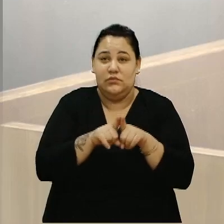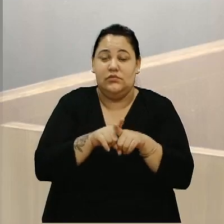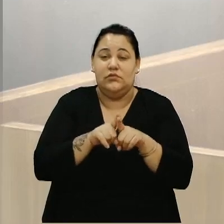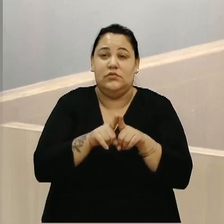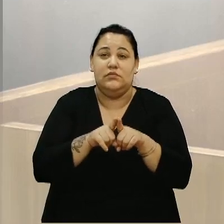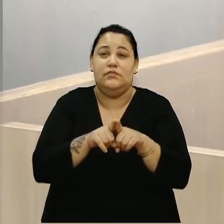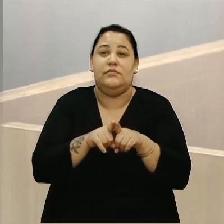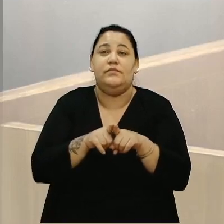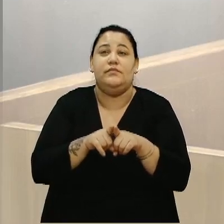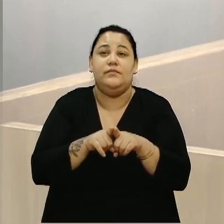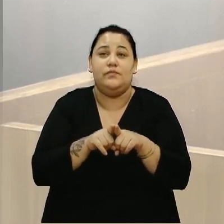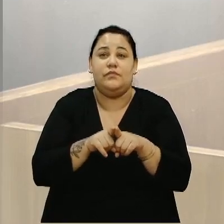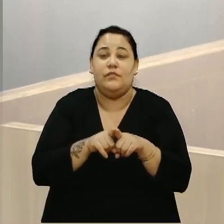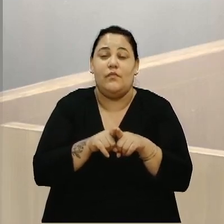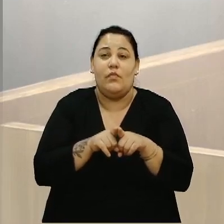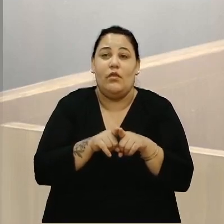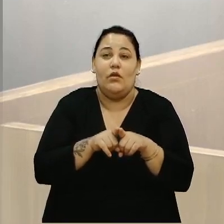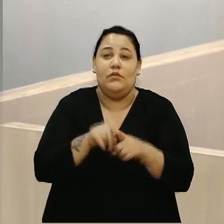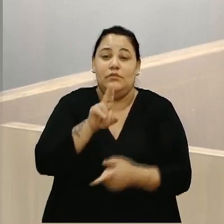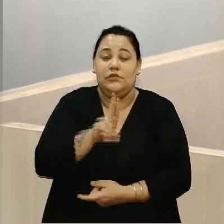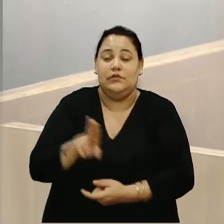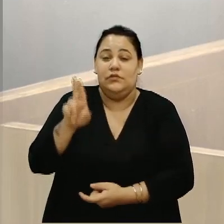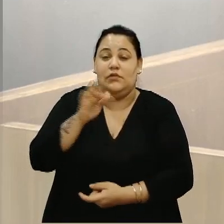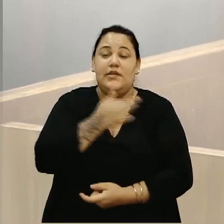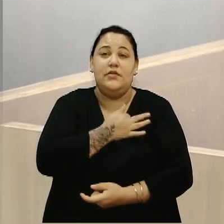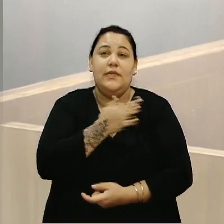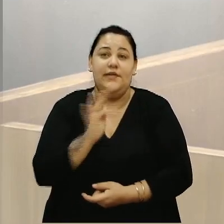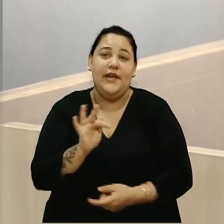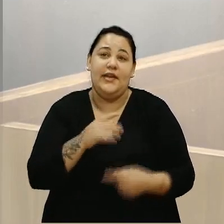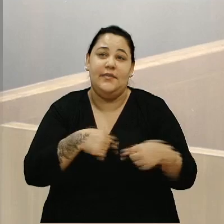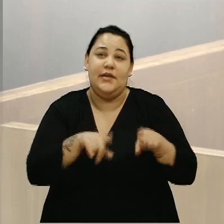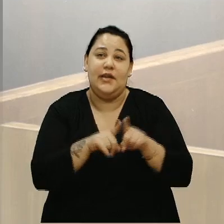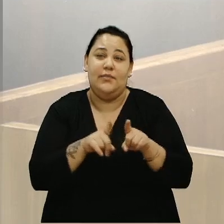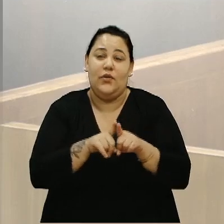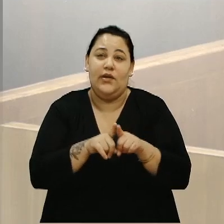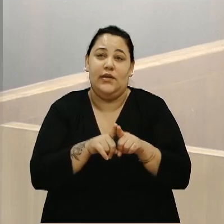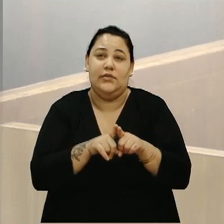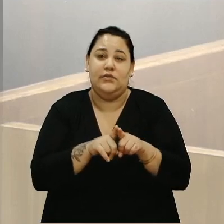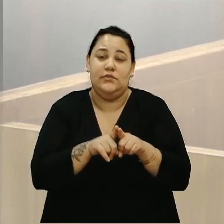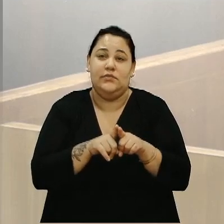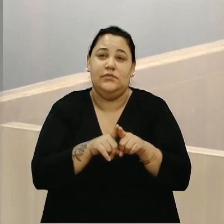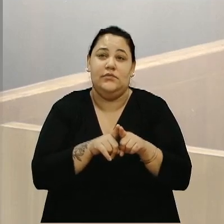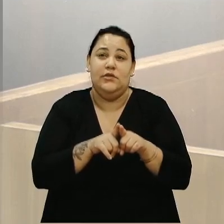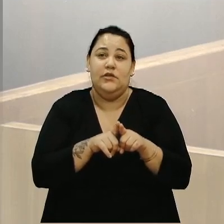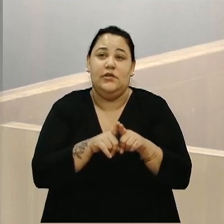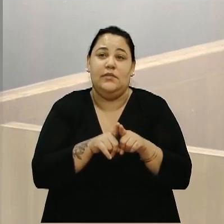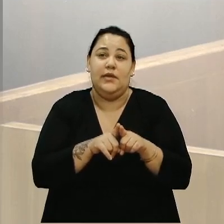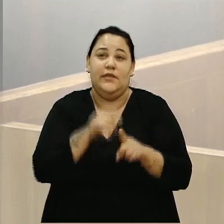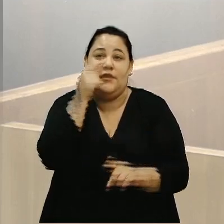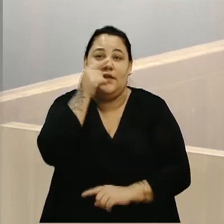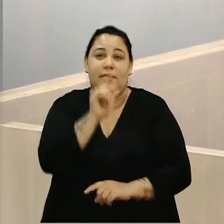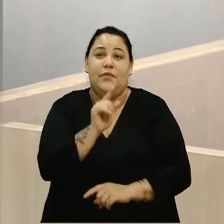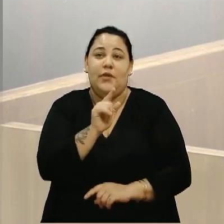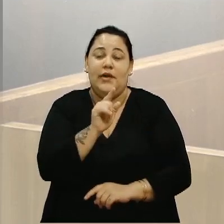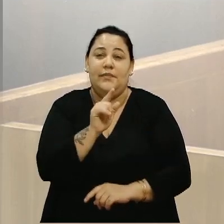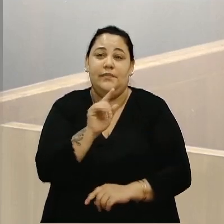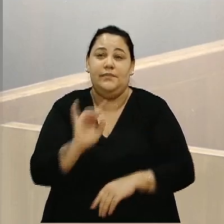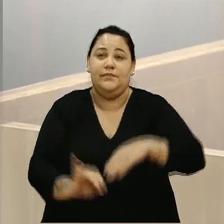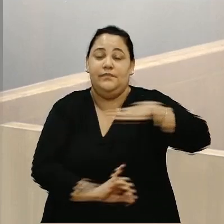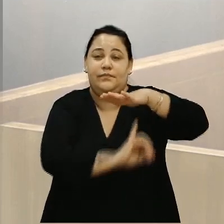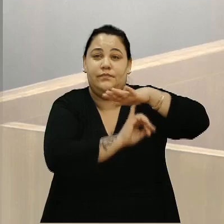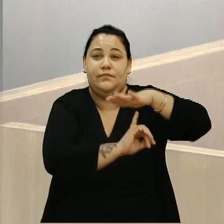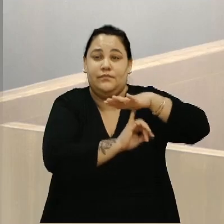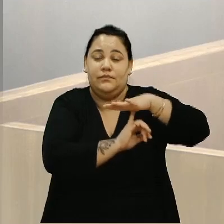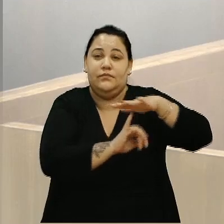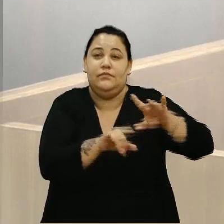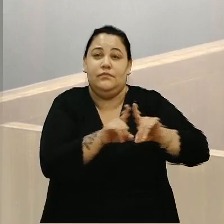de uma universidade federal, que resultou como conquista o Instituto Federal.